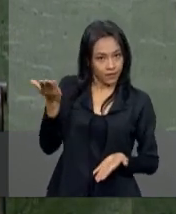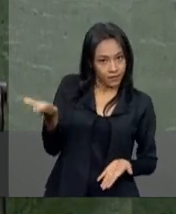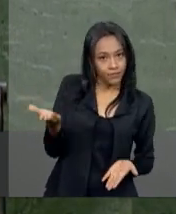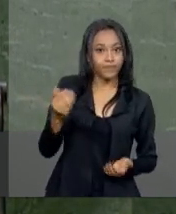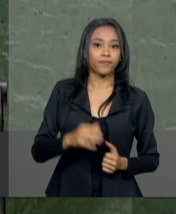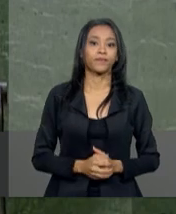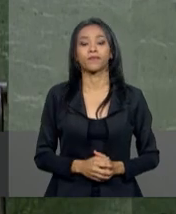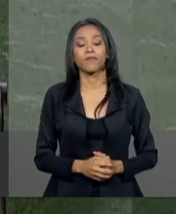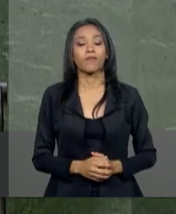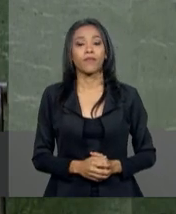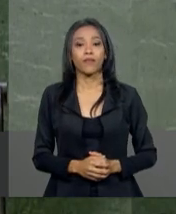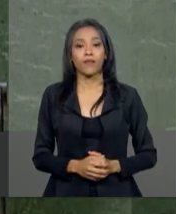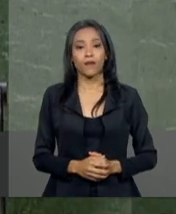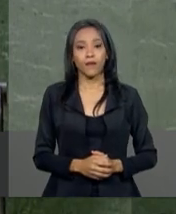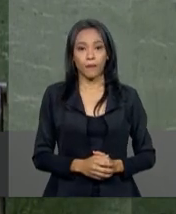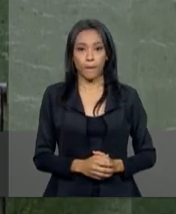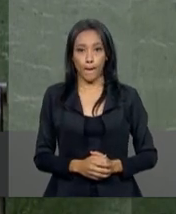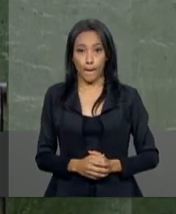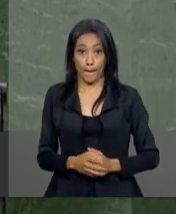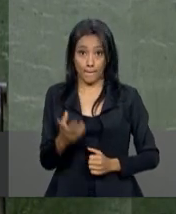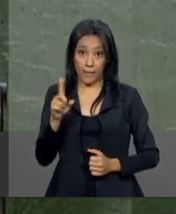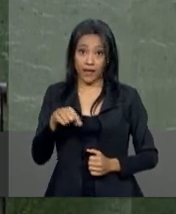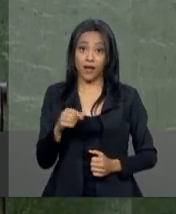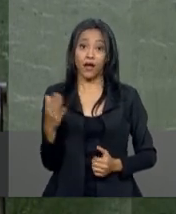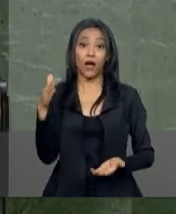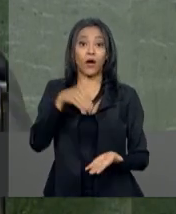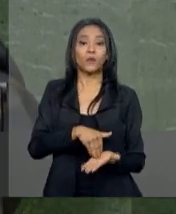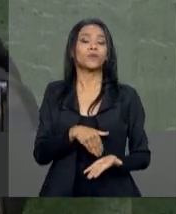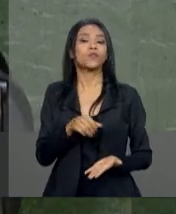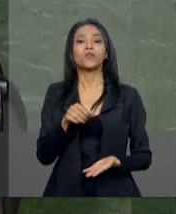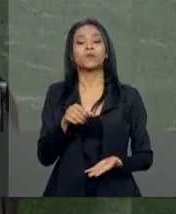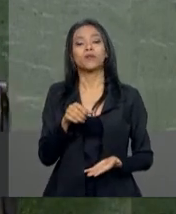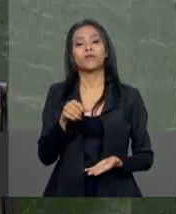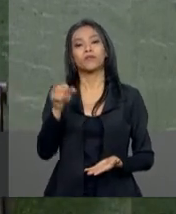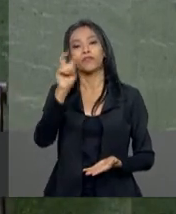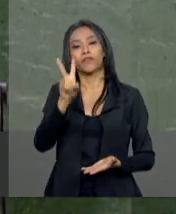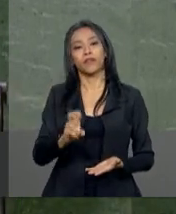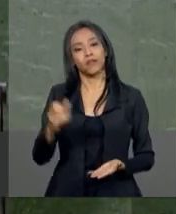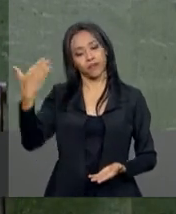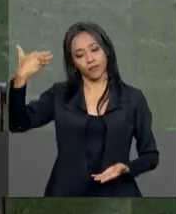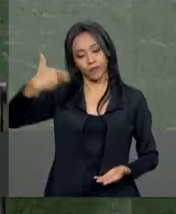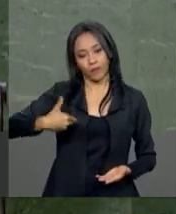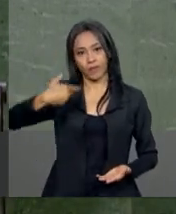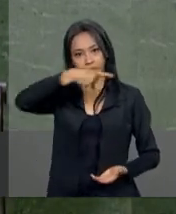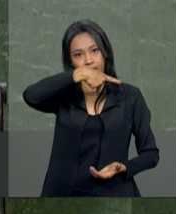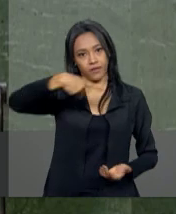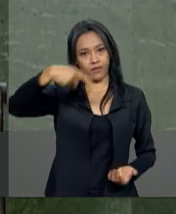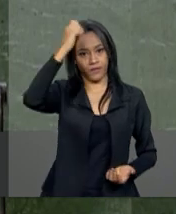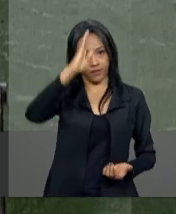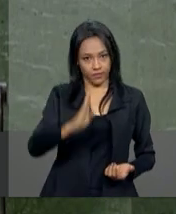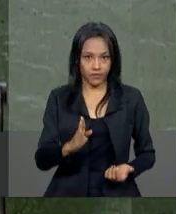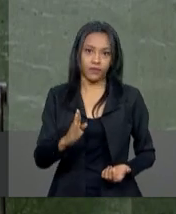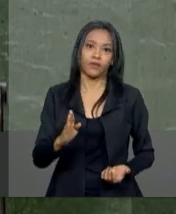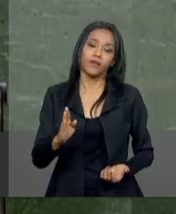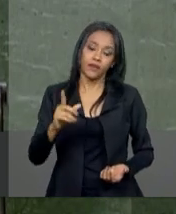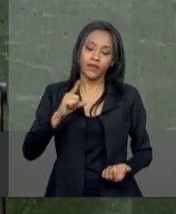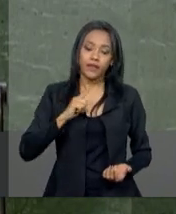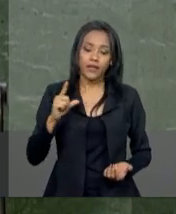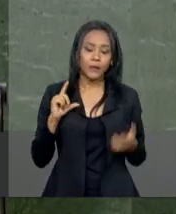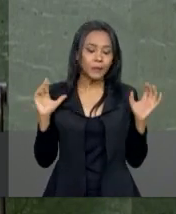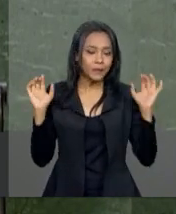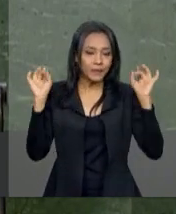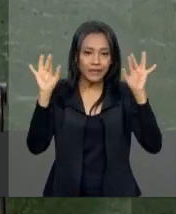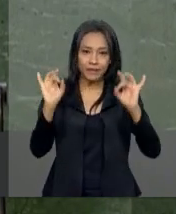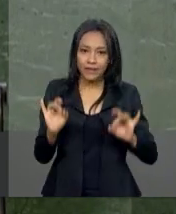verdade é é a última vez que como presidente da república tenho o privilégio de representar